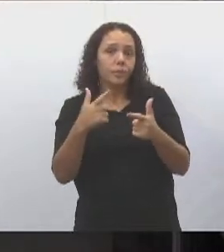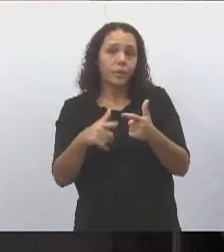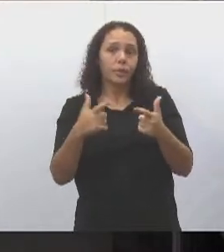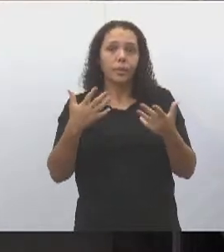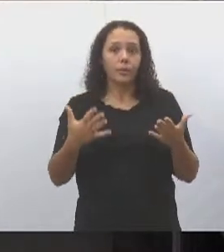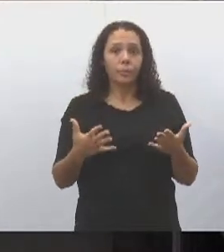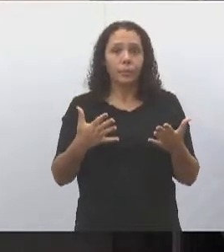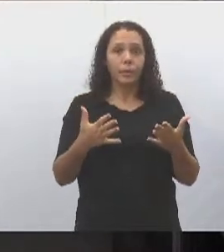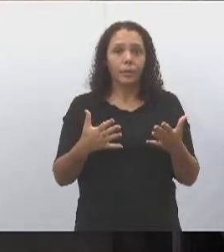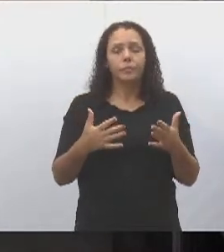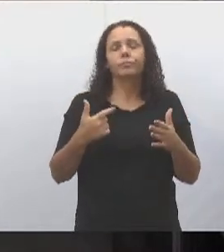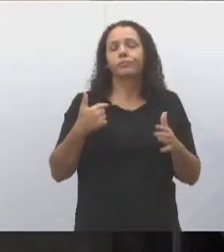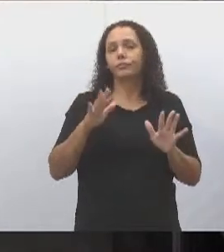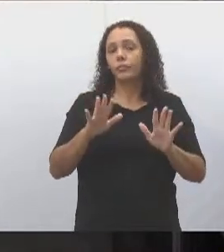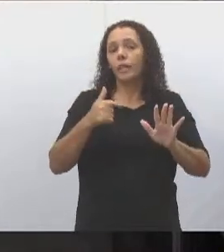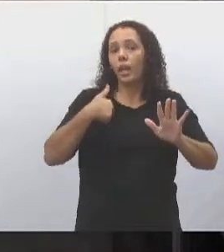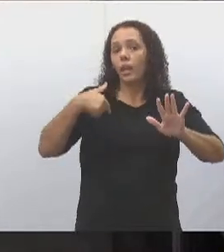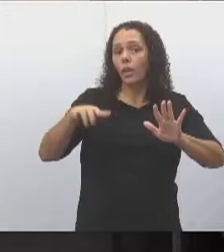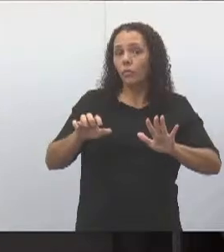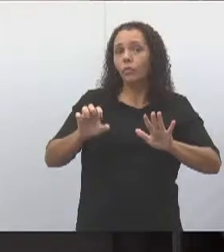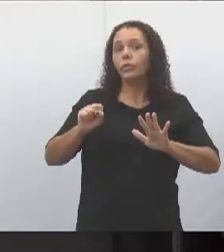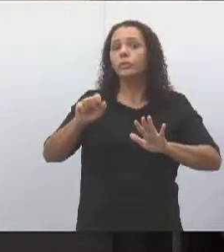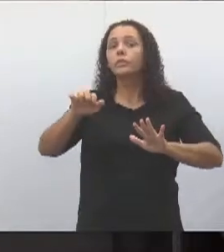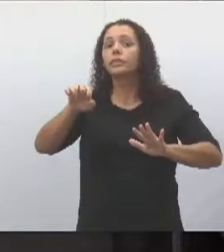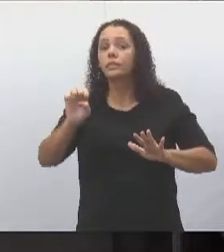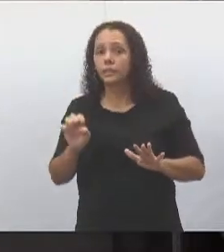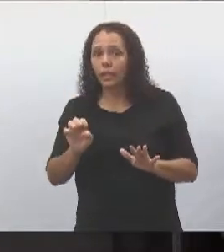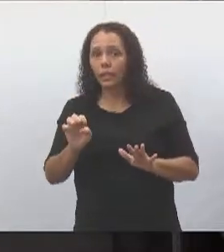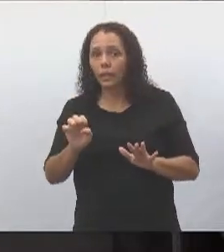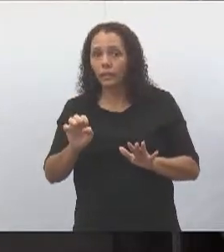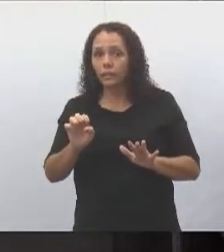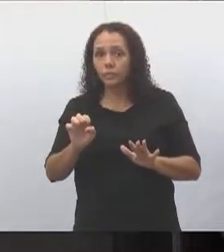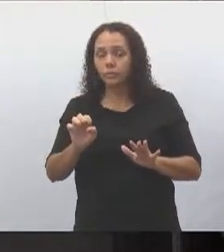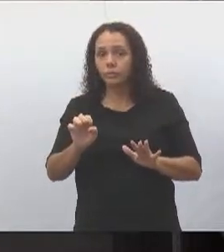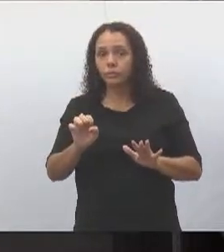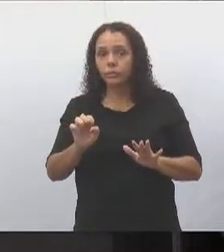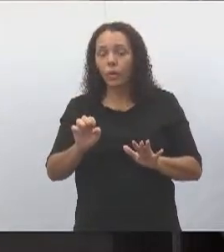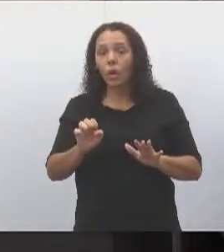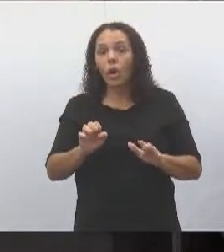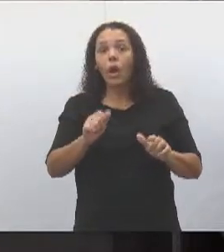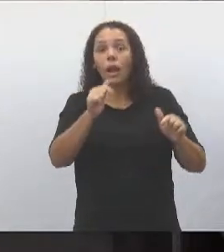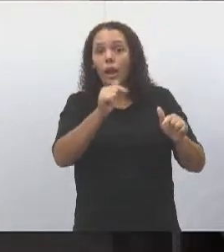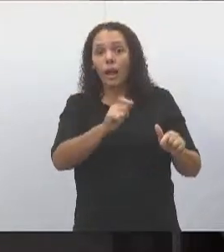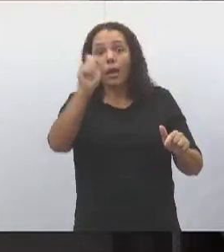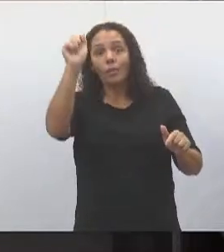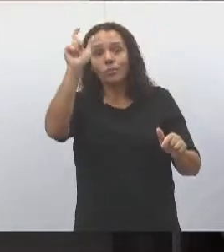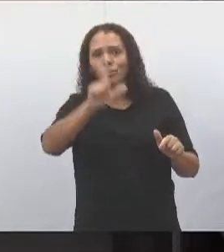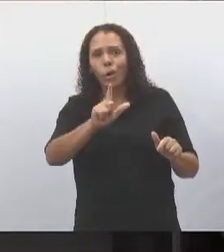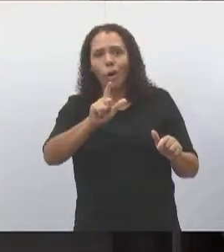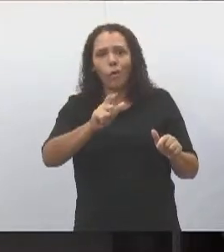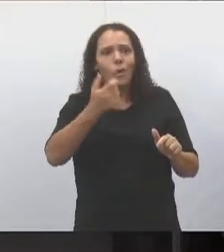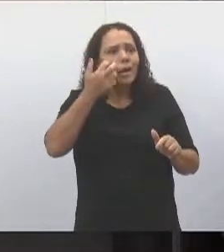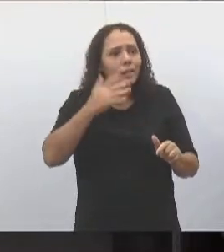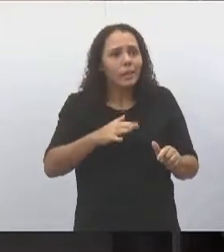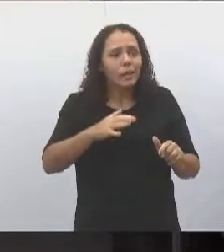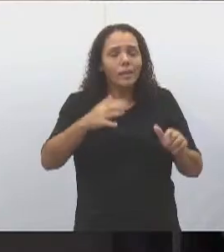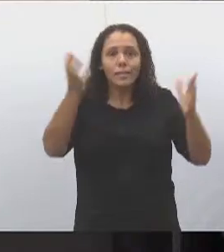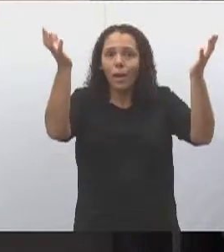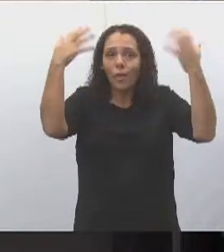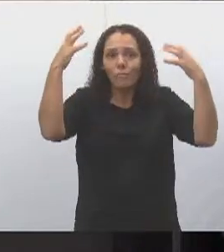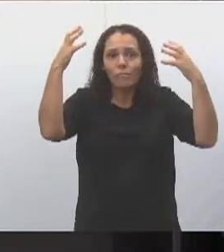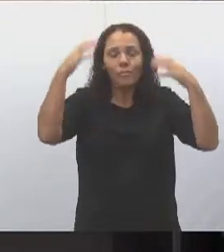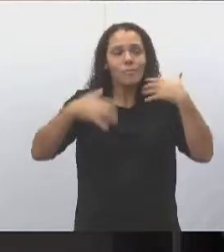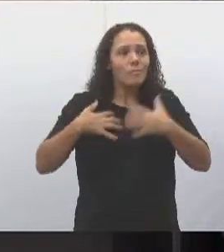poder, eu fui no SAI, durante o sol, as crianças estão sem tomar banho, as mães estão sem... Nós pediram R$500